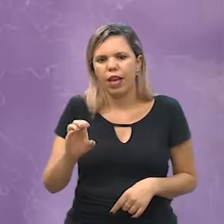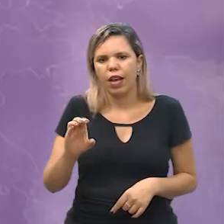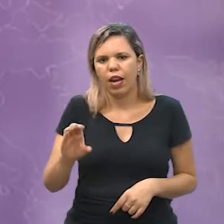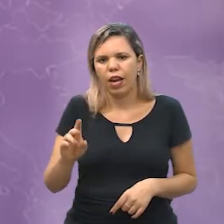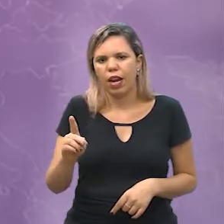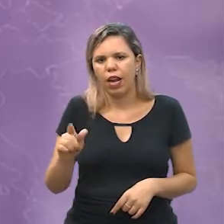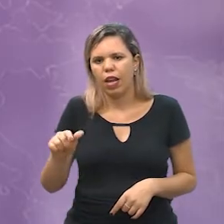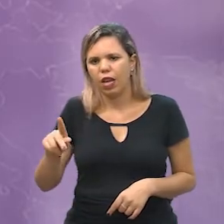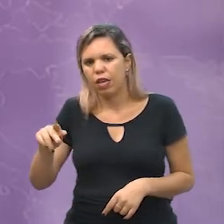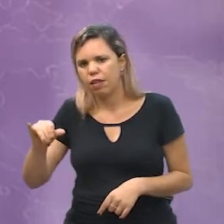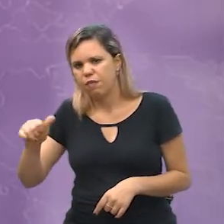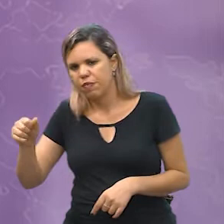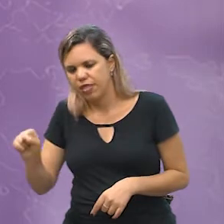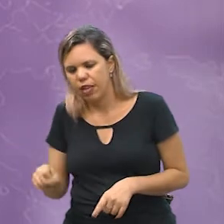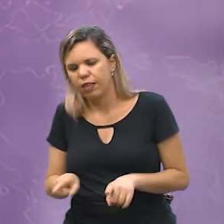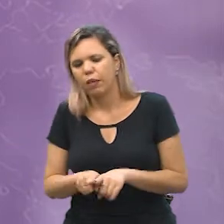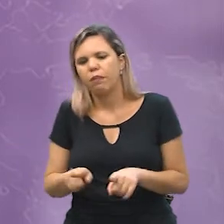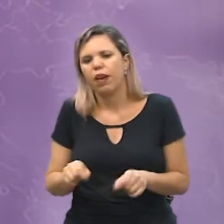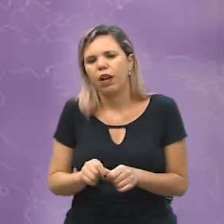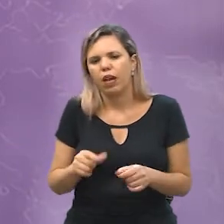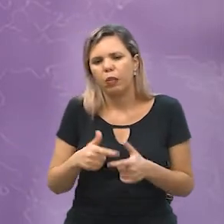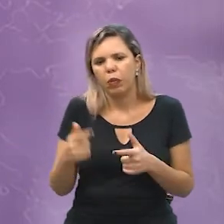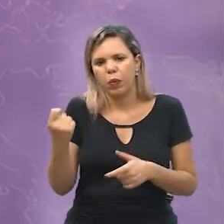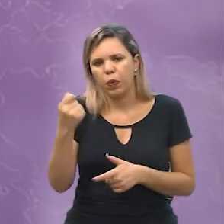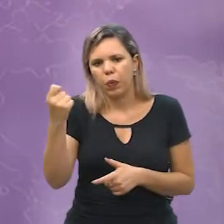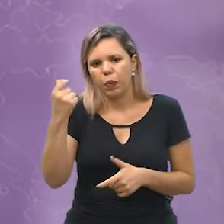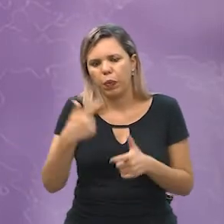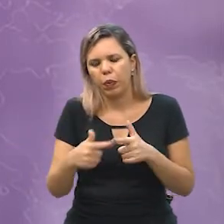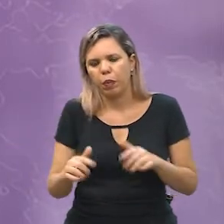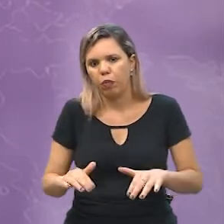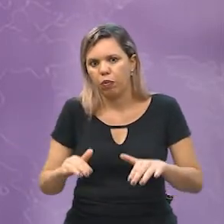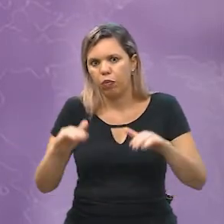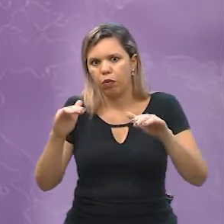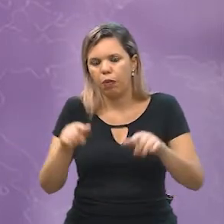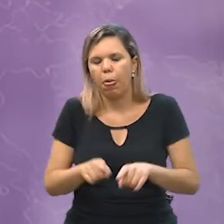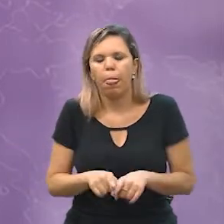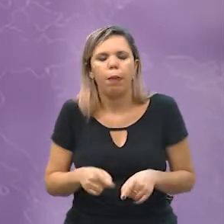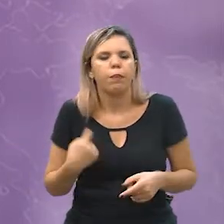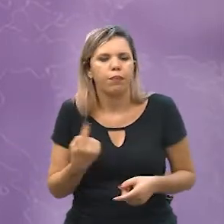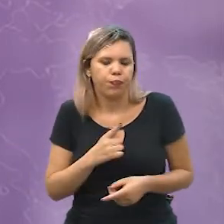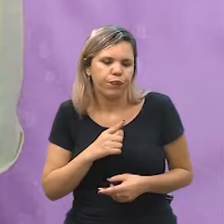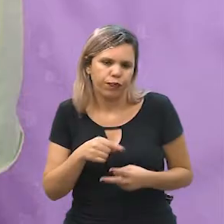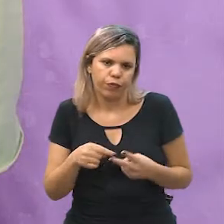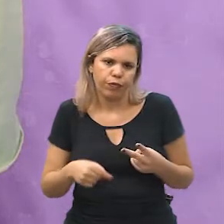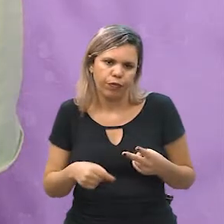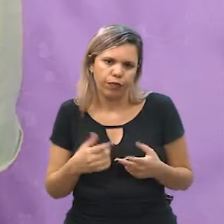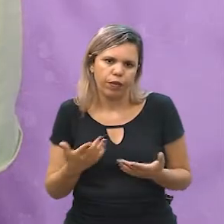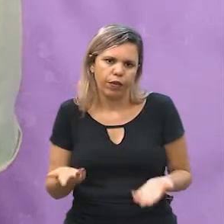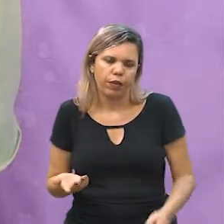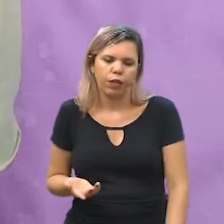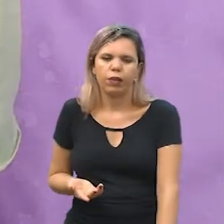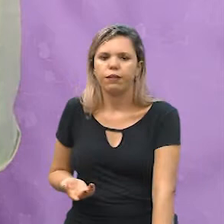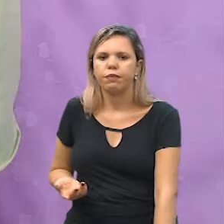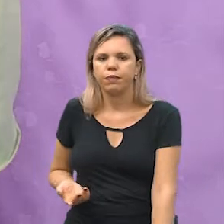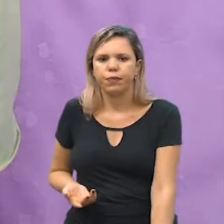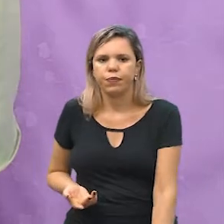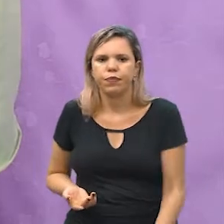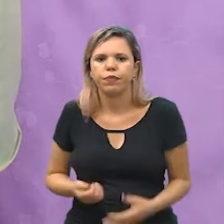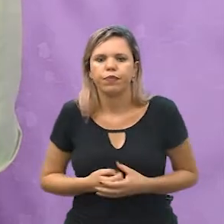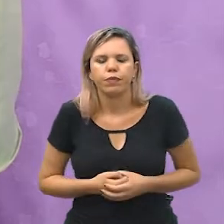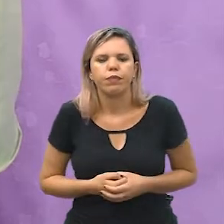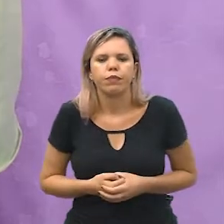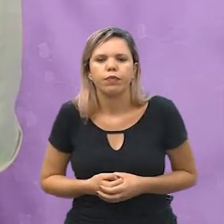grave, do bebê que tem algum problema no seu crescimento, né? Então, a gente tem esses 2 motivos. Tanto a